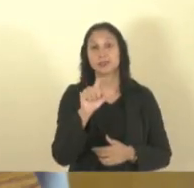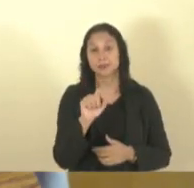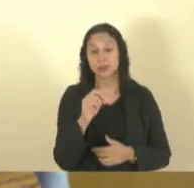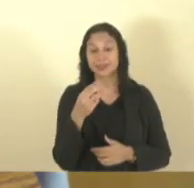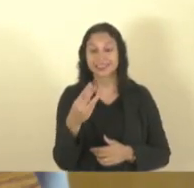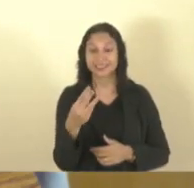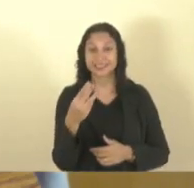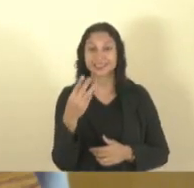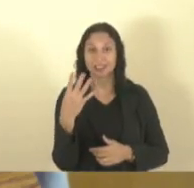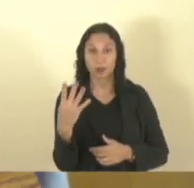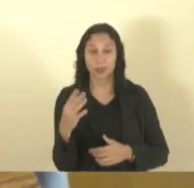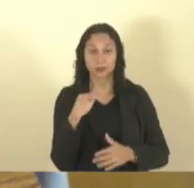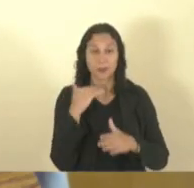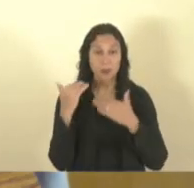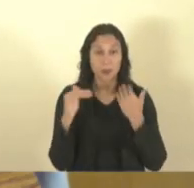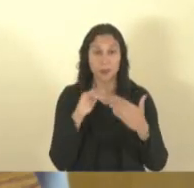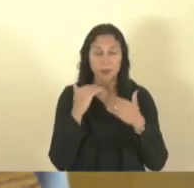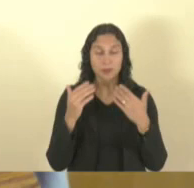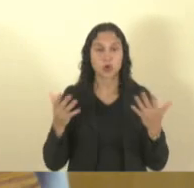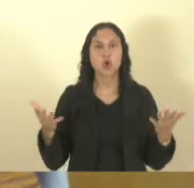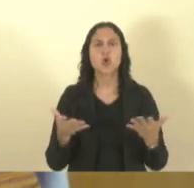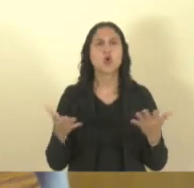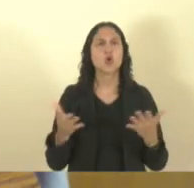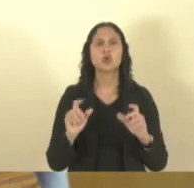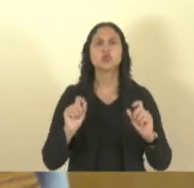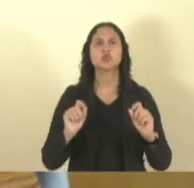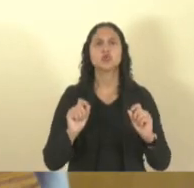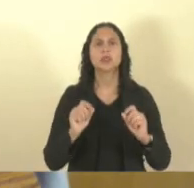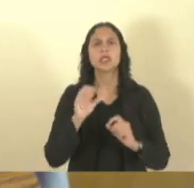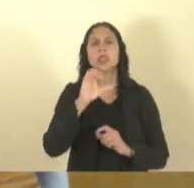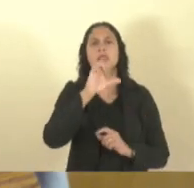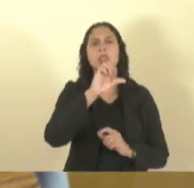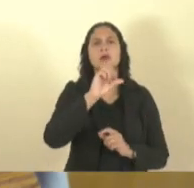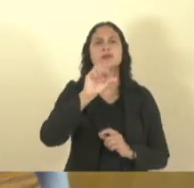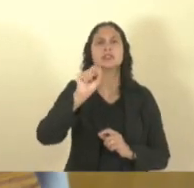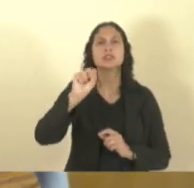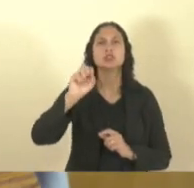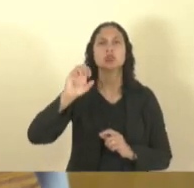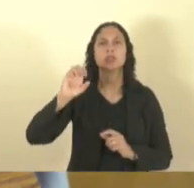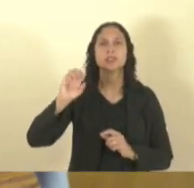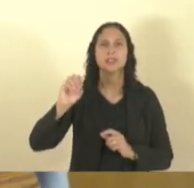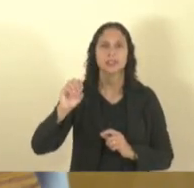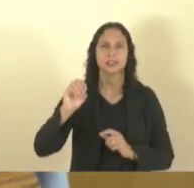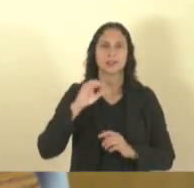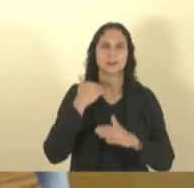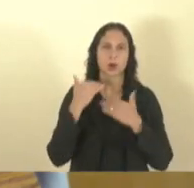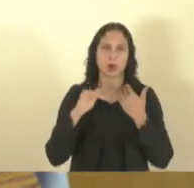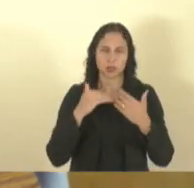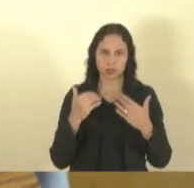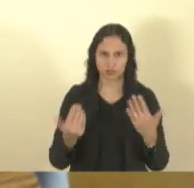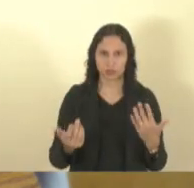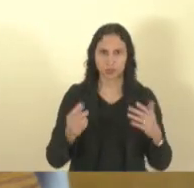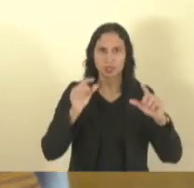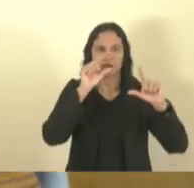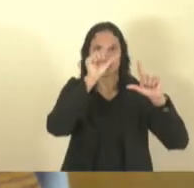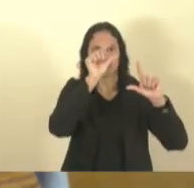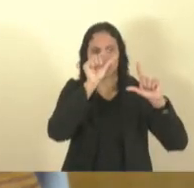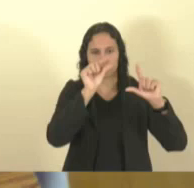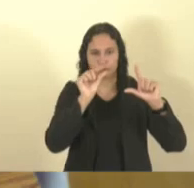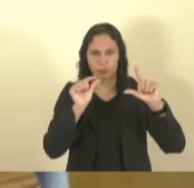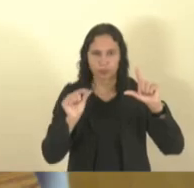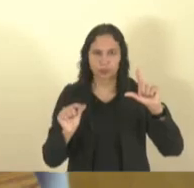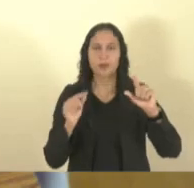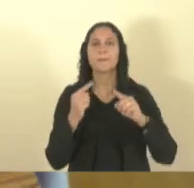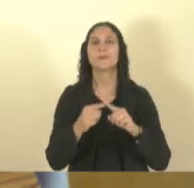2.034 homicídios, hoje a gente conseguiu reduzir para 980 homicídios, graças a uma política